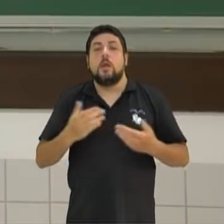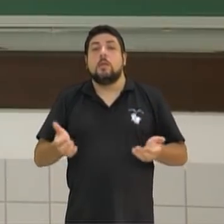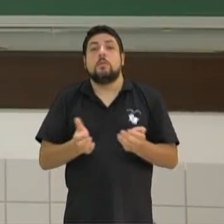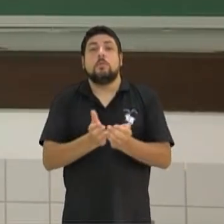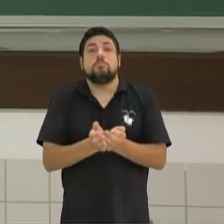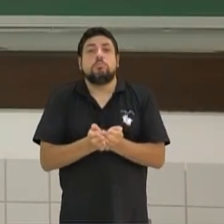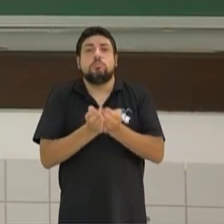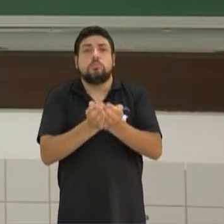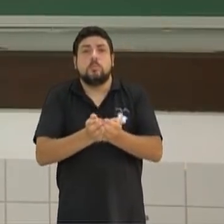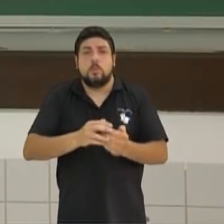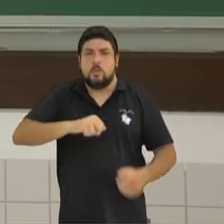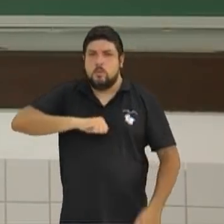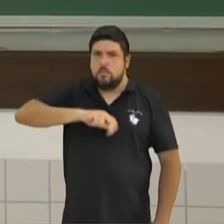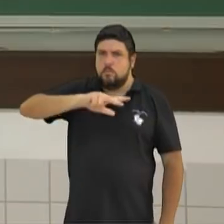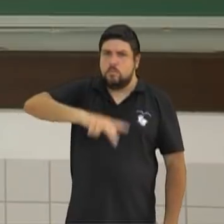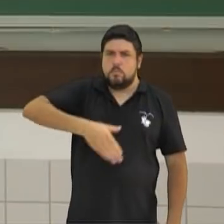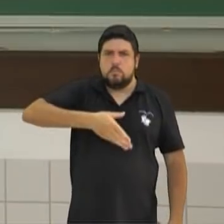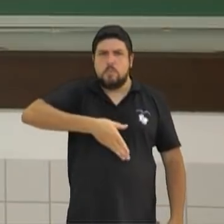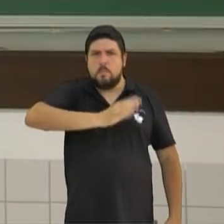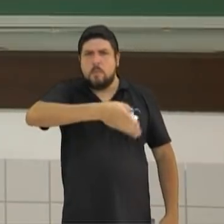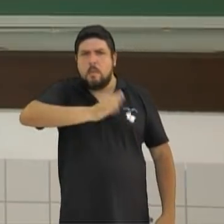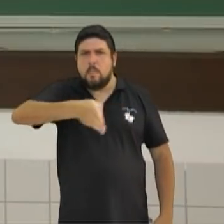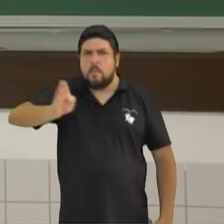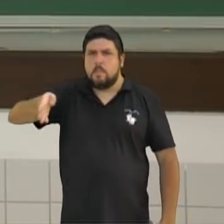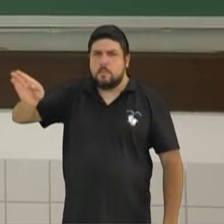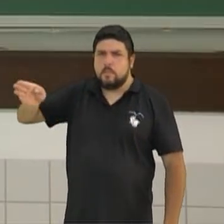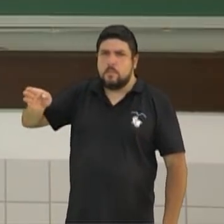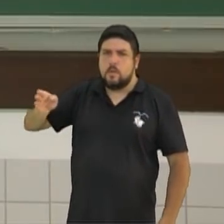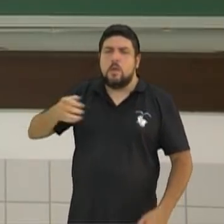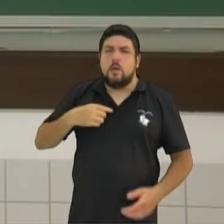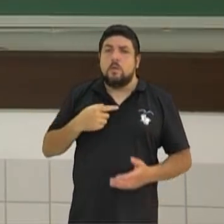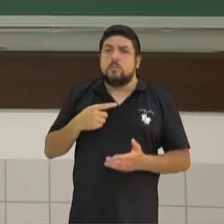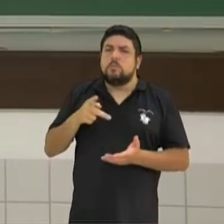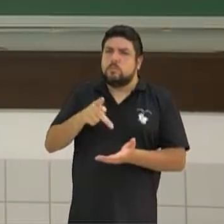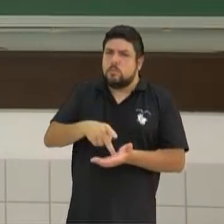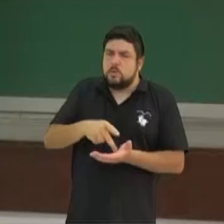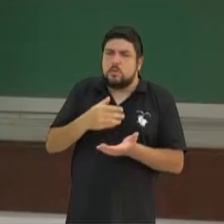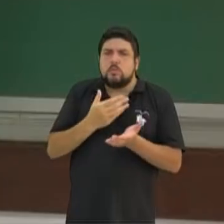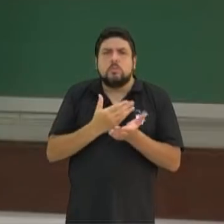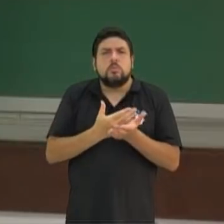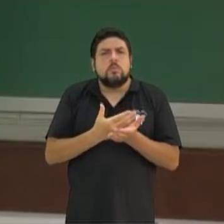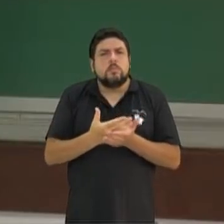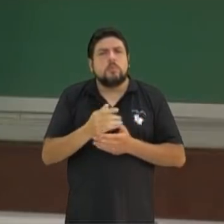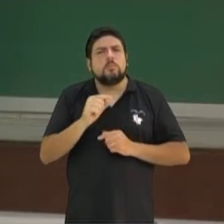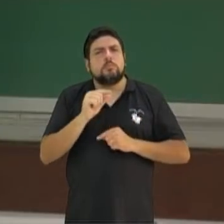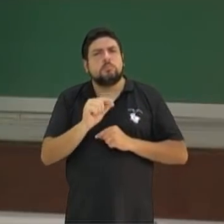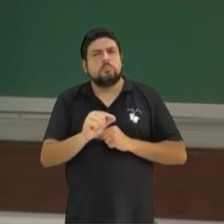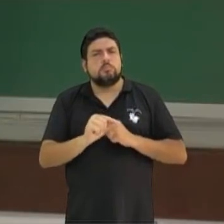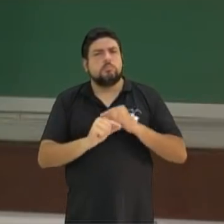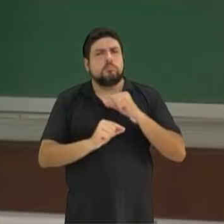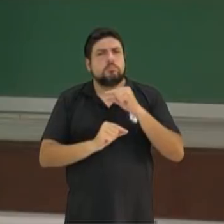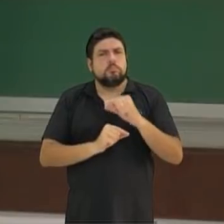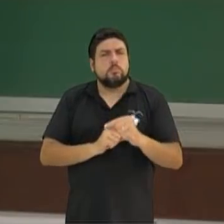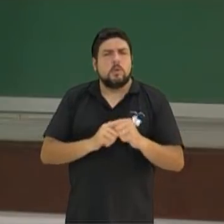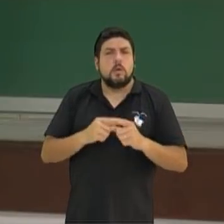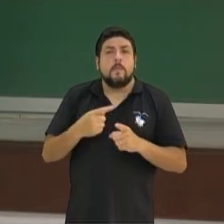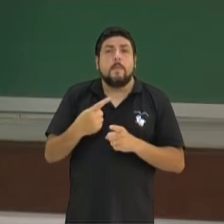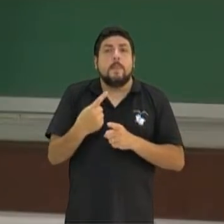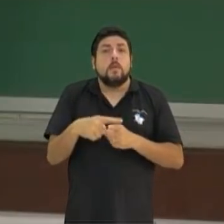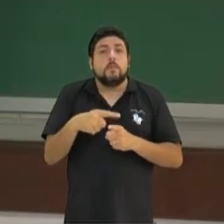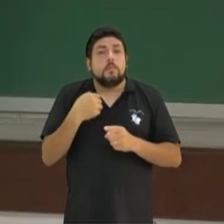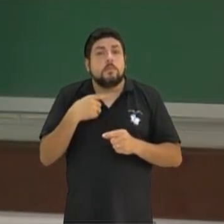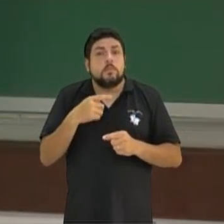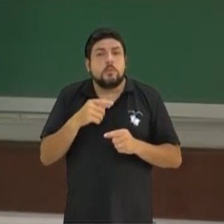vai se lançar ao mar. O início desse processo vai ser bastante lento. Por quê? Porque eles tinham que explorar, entender, desenvolver